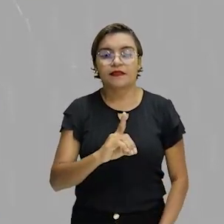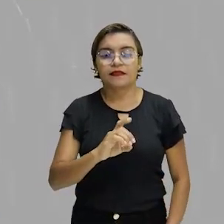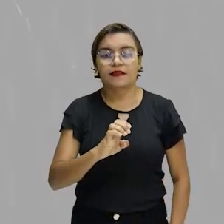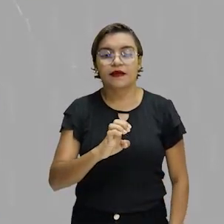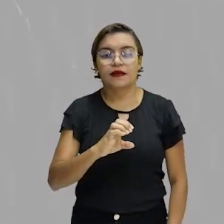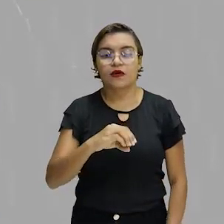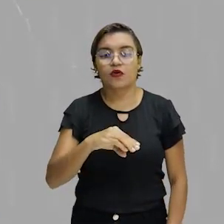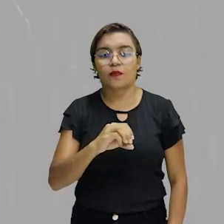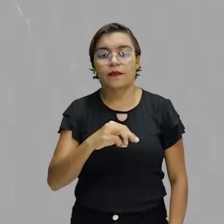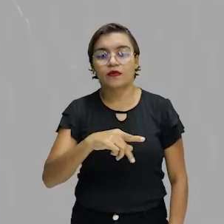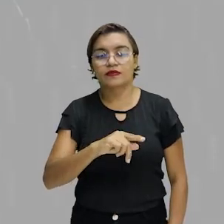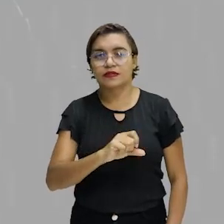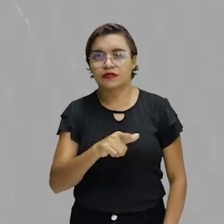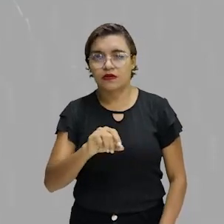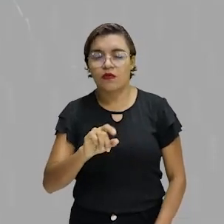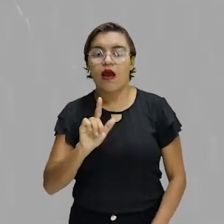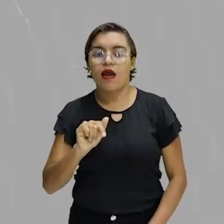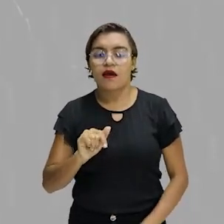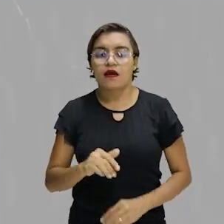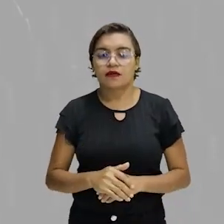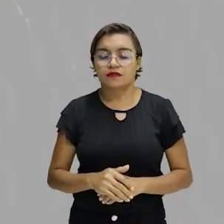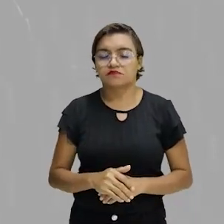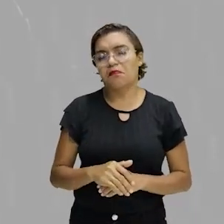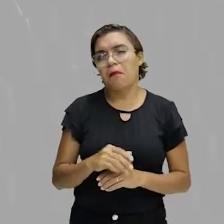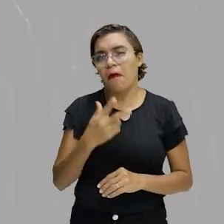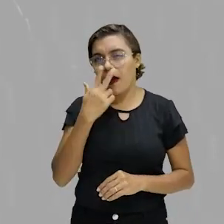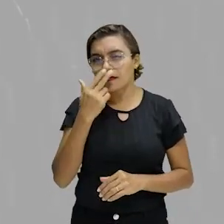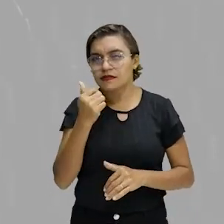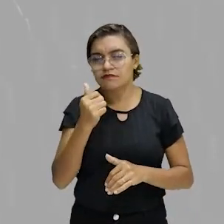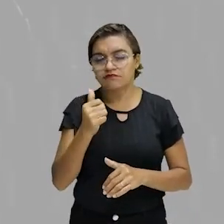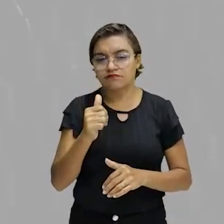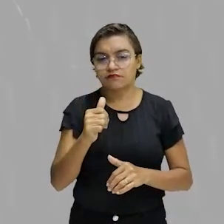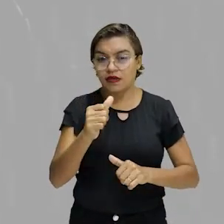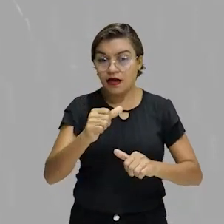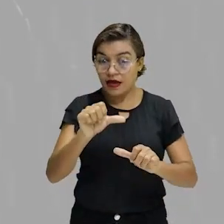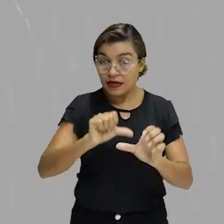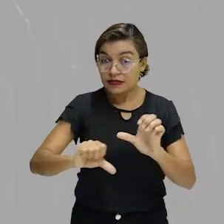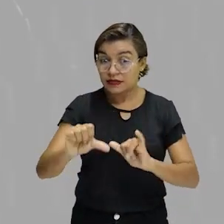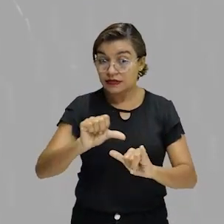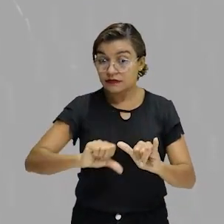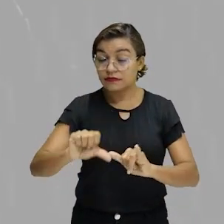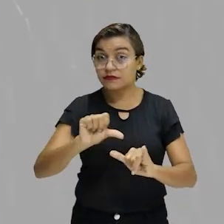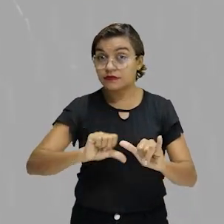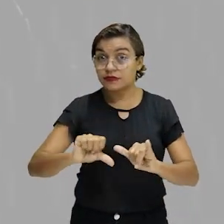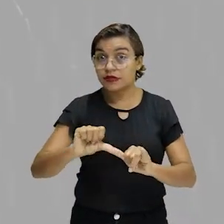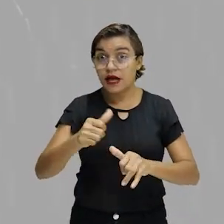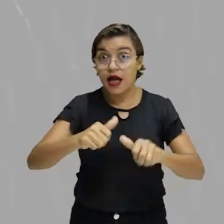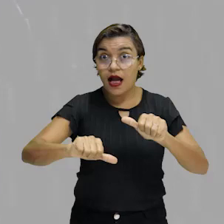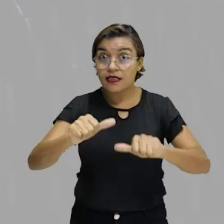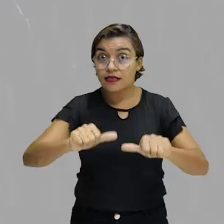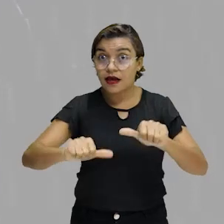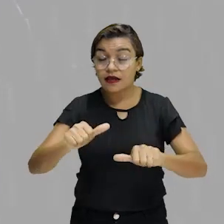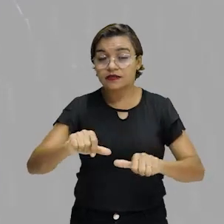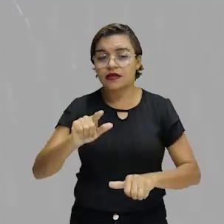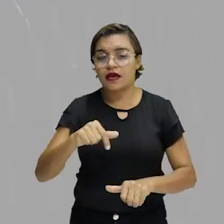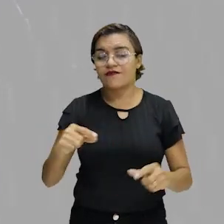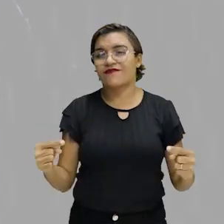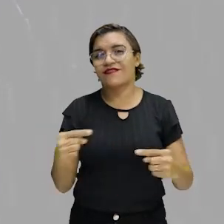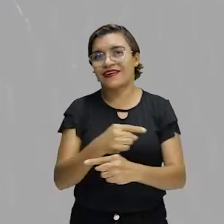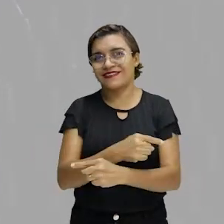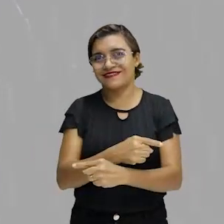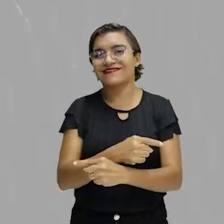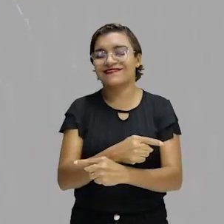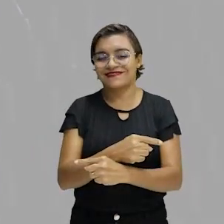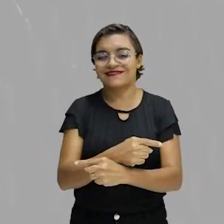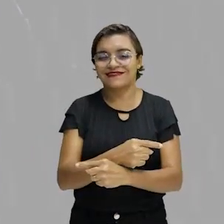decomposição também conhecida como reação de análise é o inverso é o contrário uma substância uma